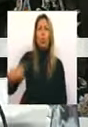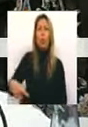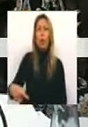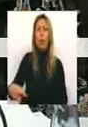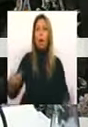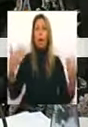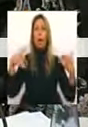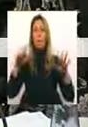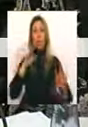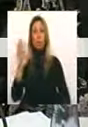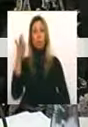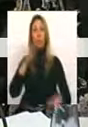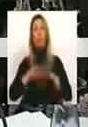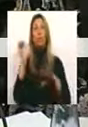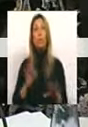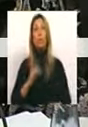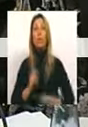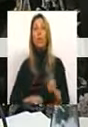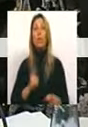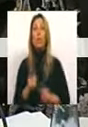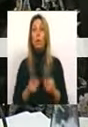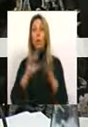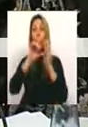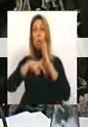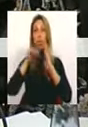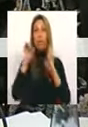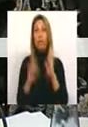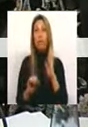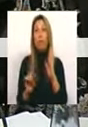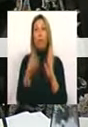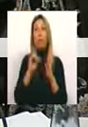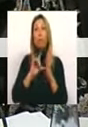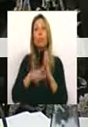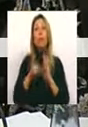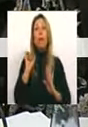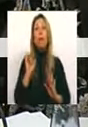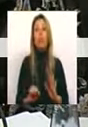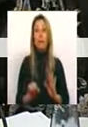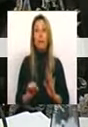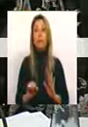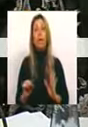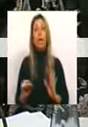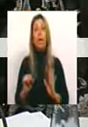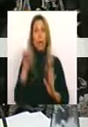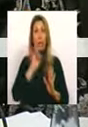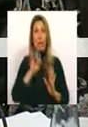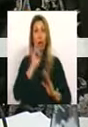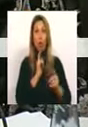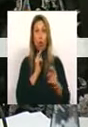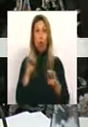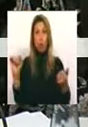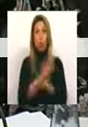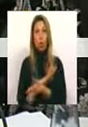relativamente aquilo que são os seus projetos o que seriam seus projetos e questionada pela jornalista e o